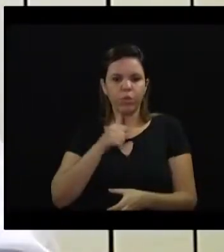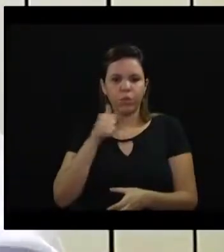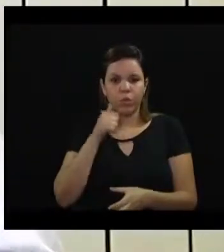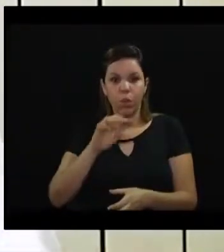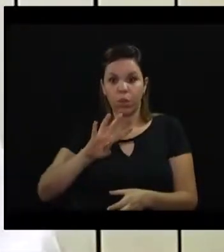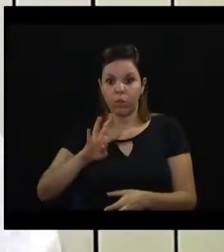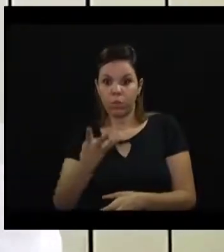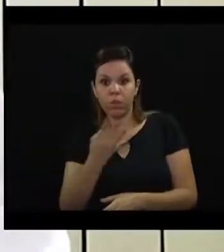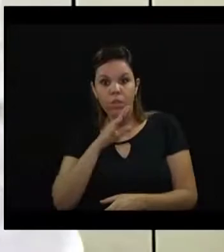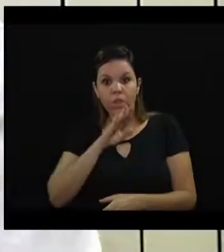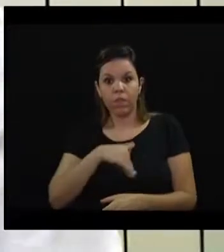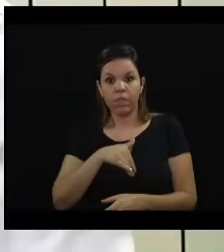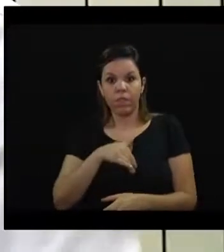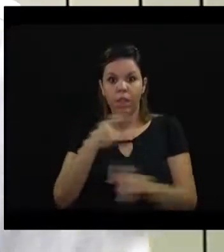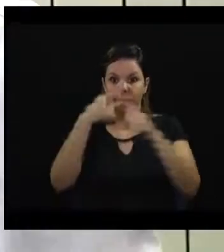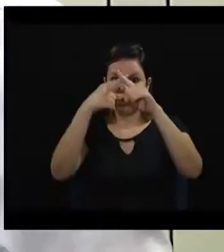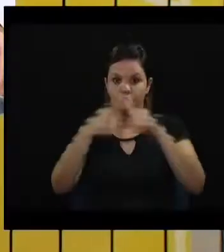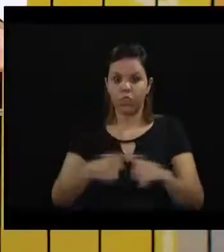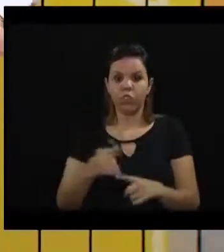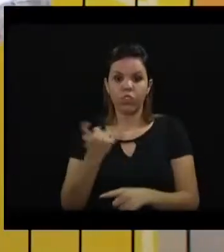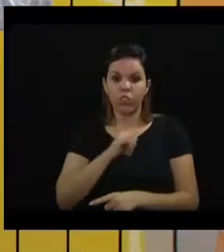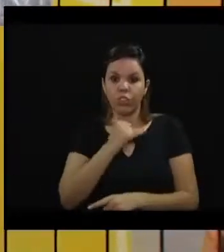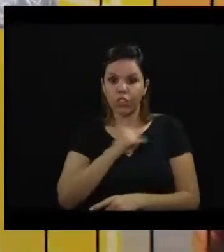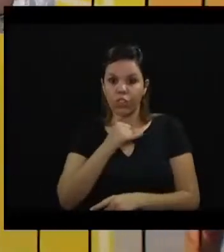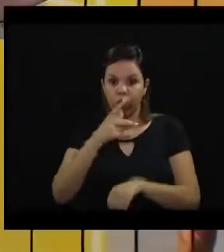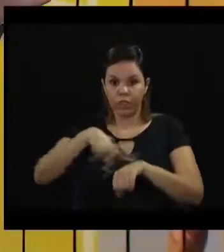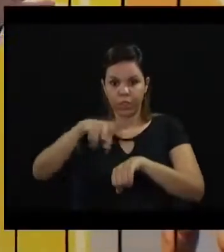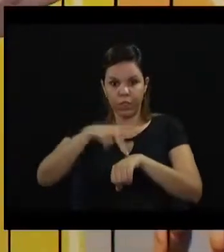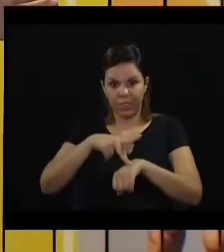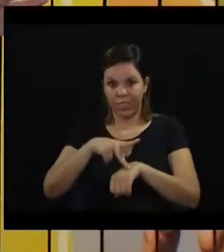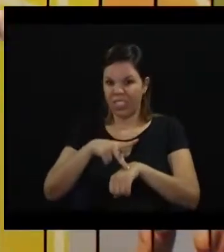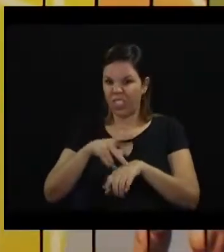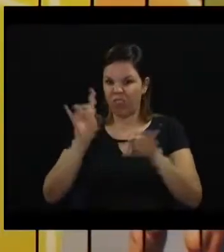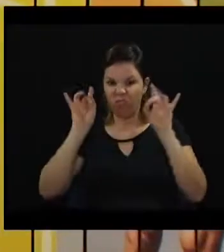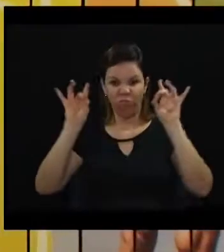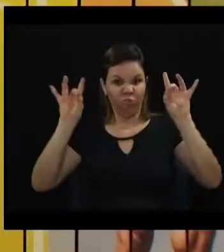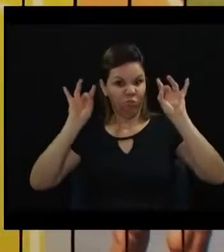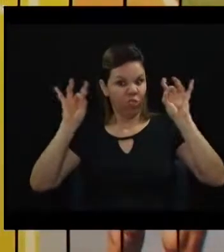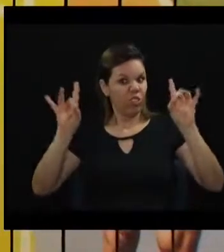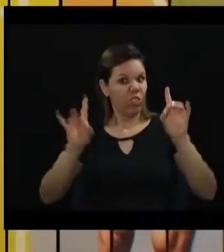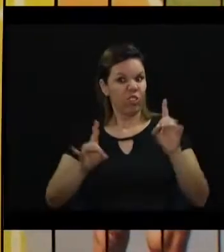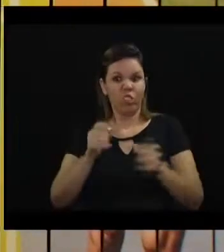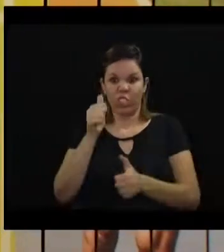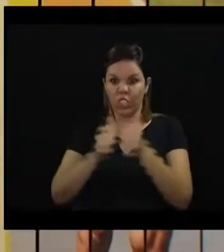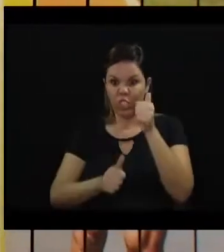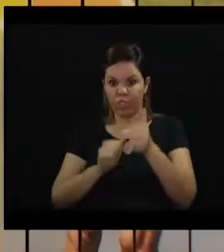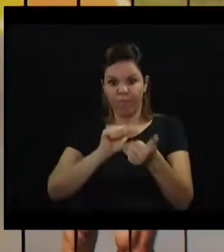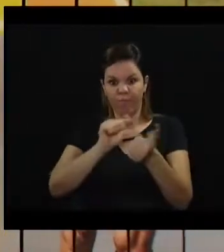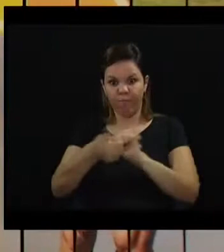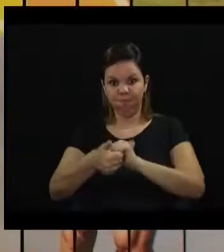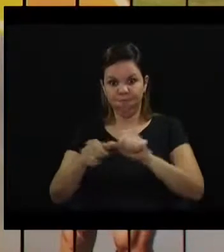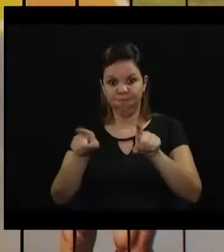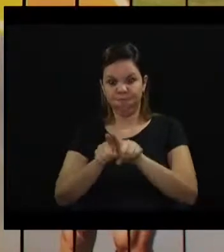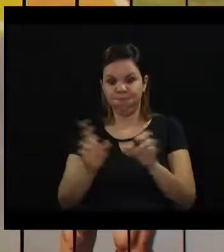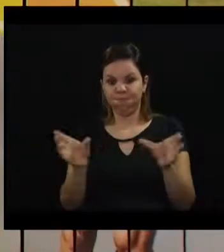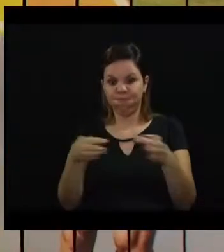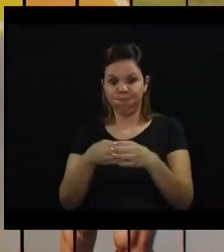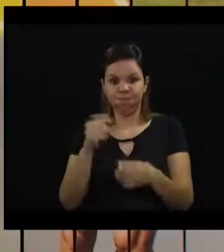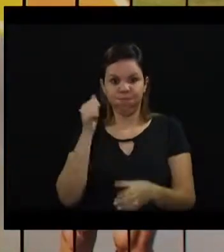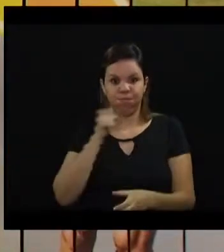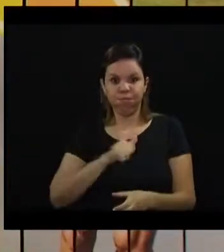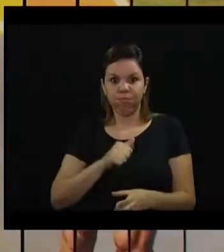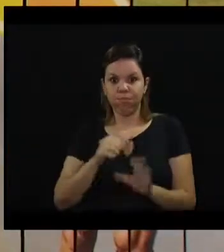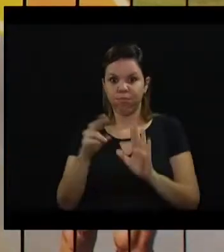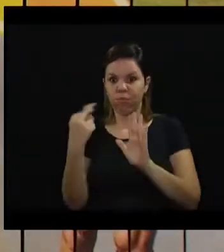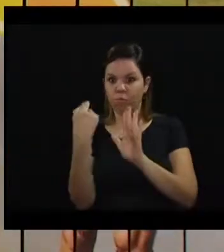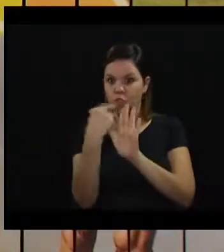seleção brasileira enfrenta a Itália. É um grande jogo que não pode perder. A seleção brasileira, provável escalação, se